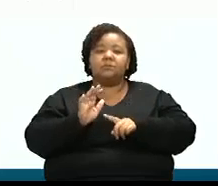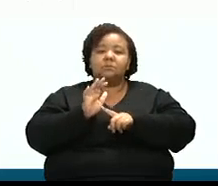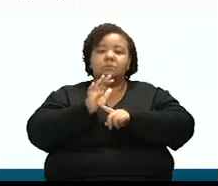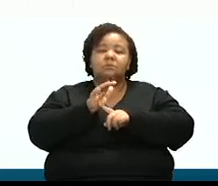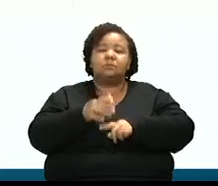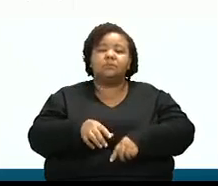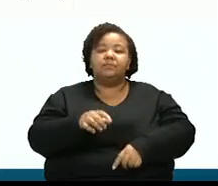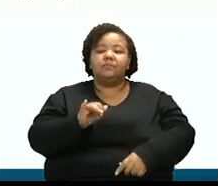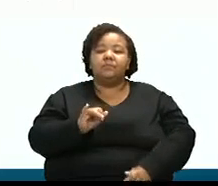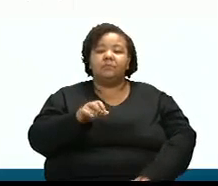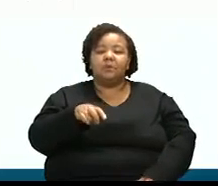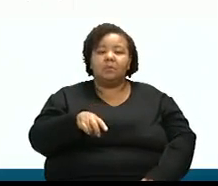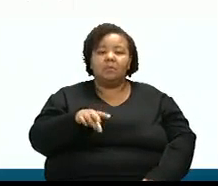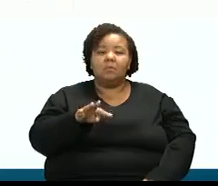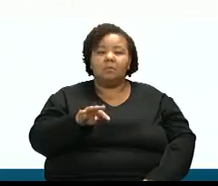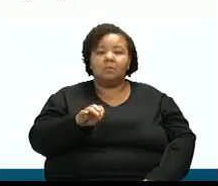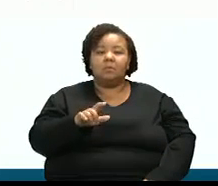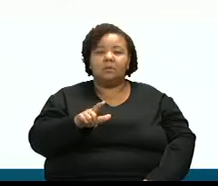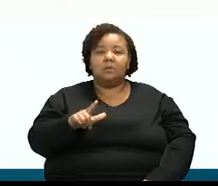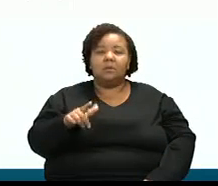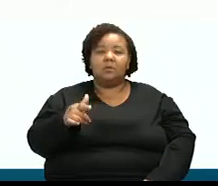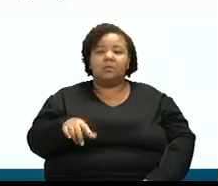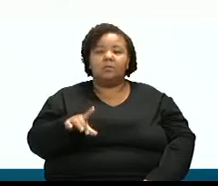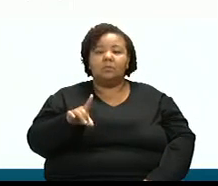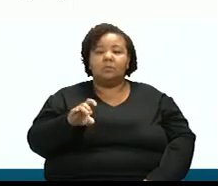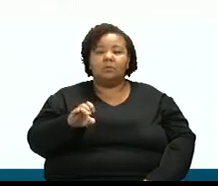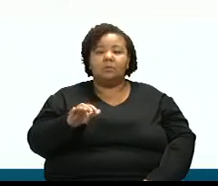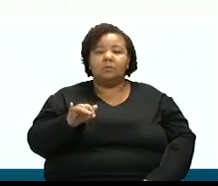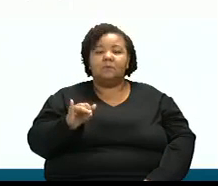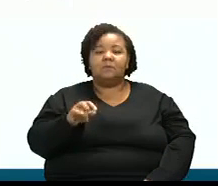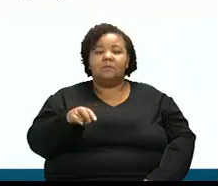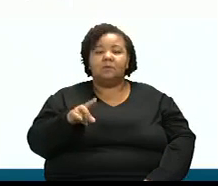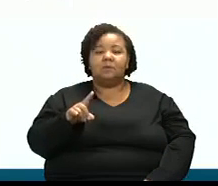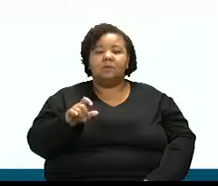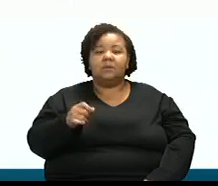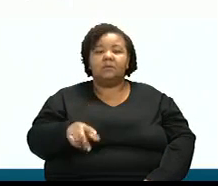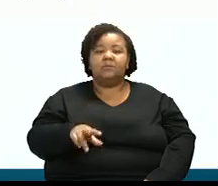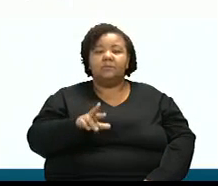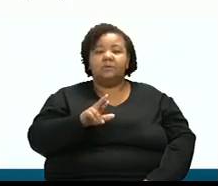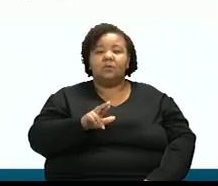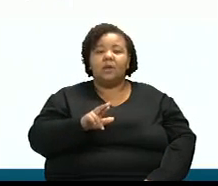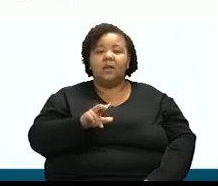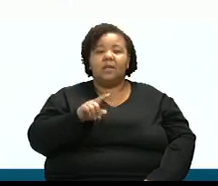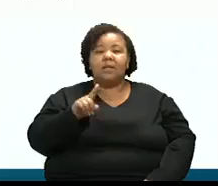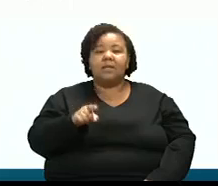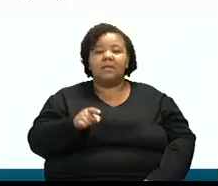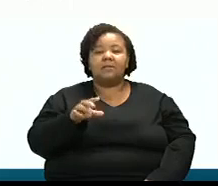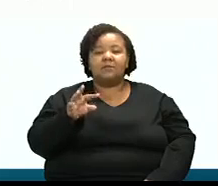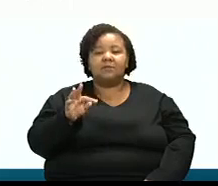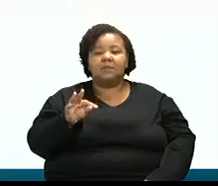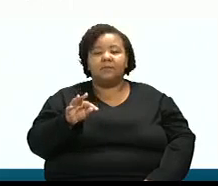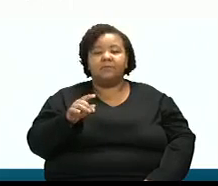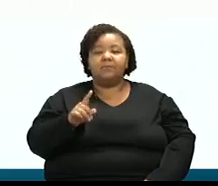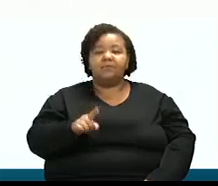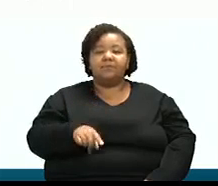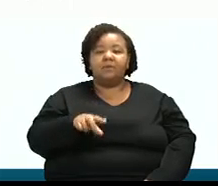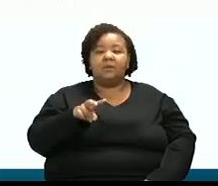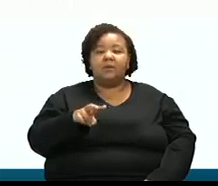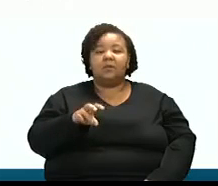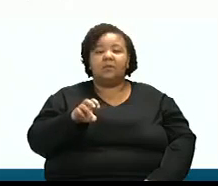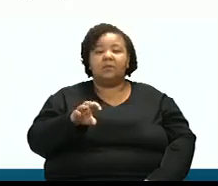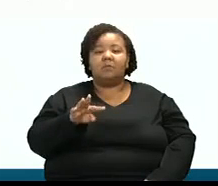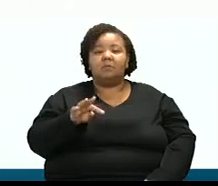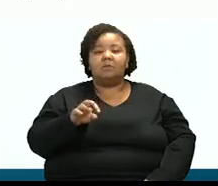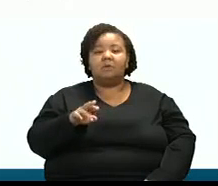integral definida do módulo de r' de t. O r' de t é o vetor tangente a essa